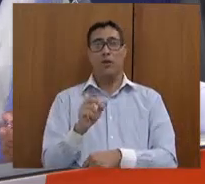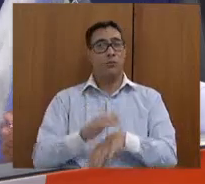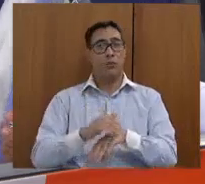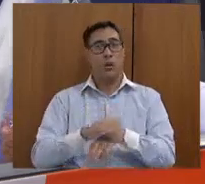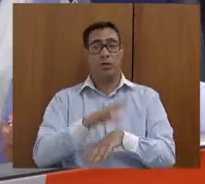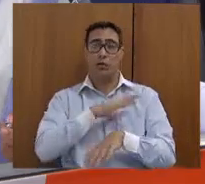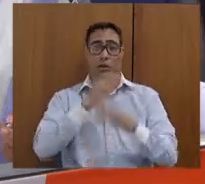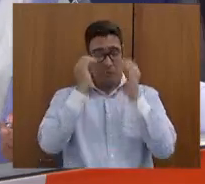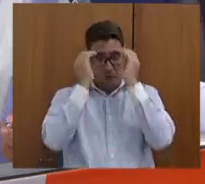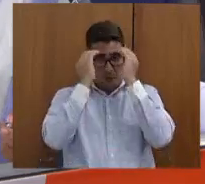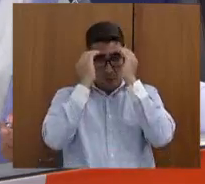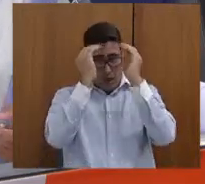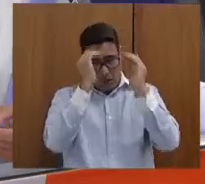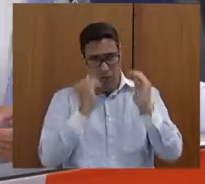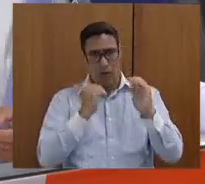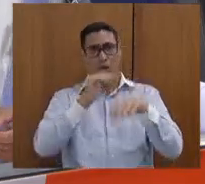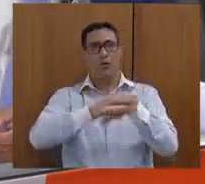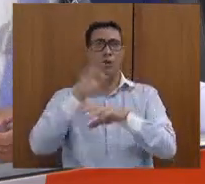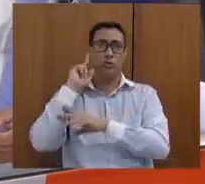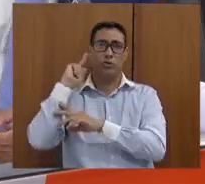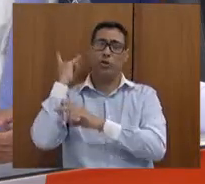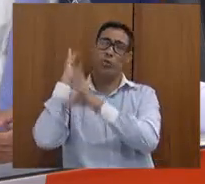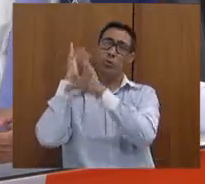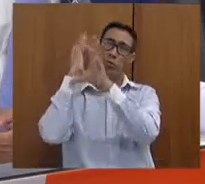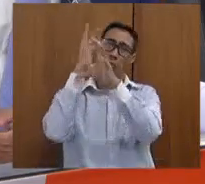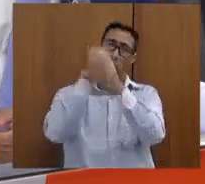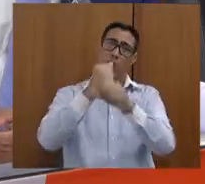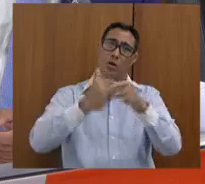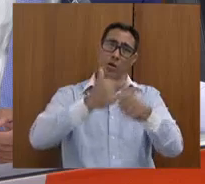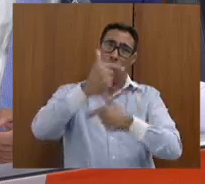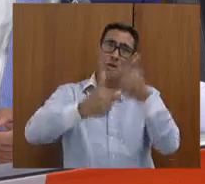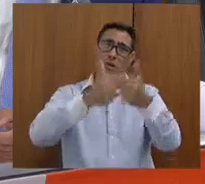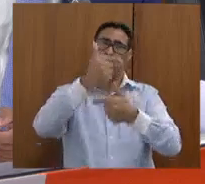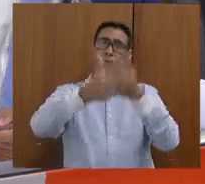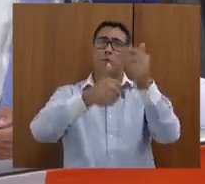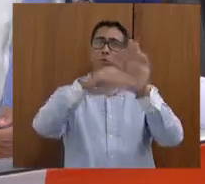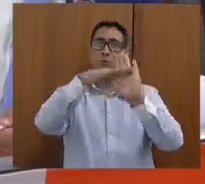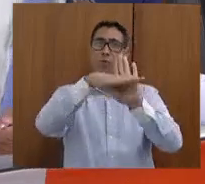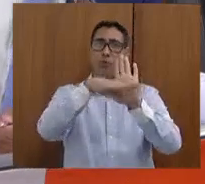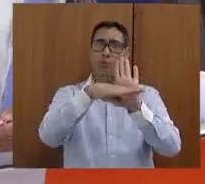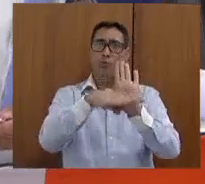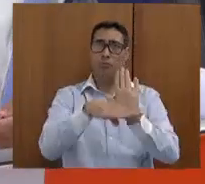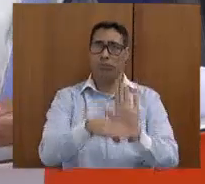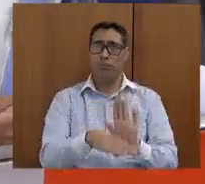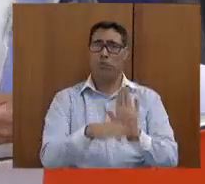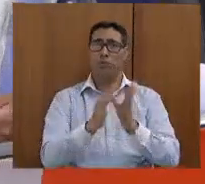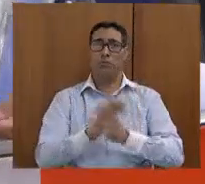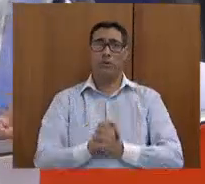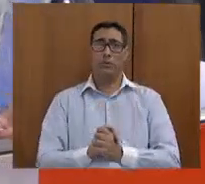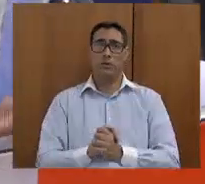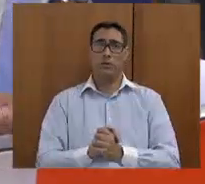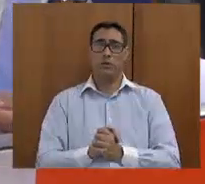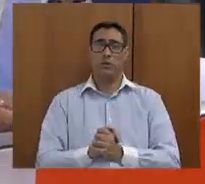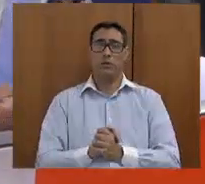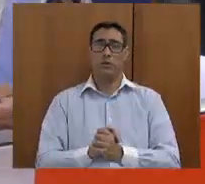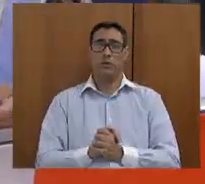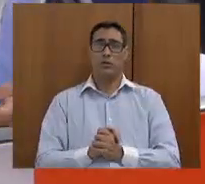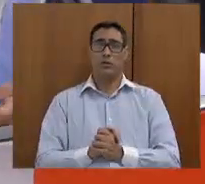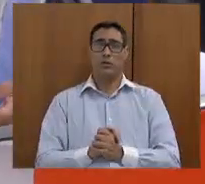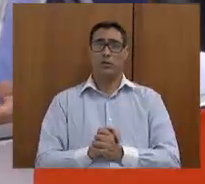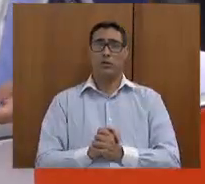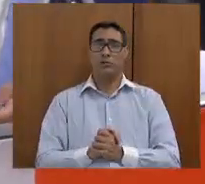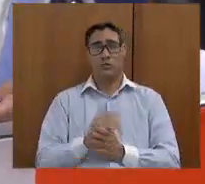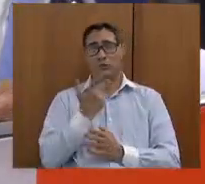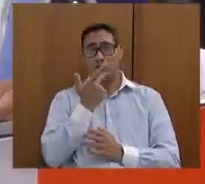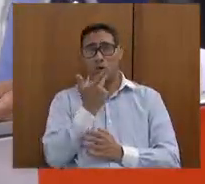respeito ao seu histórico pessoal seu histórico de trabalho não estou só falando uma forma